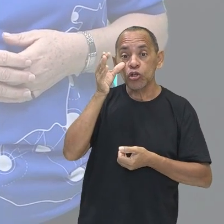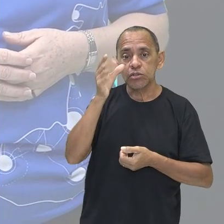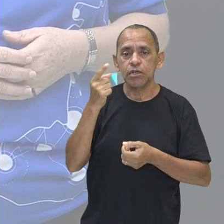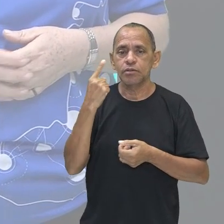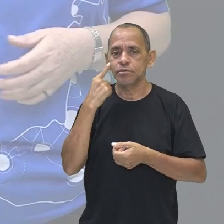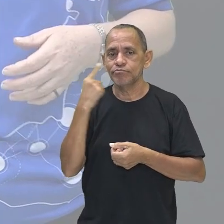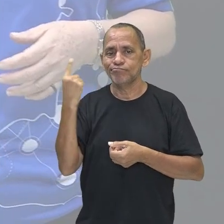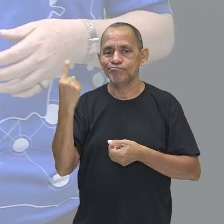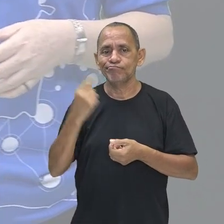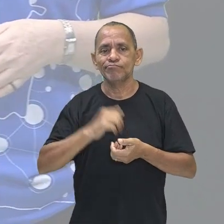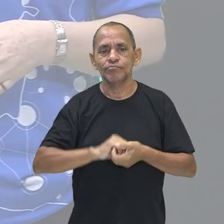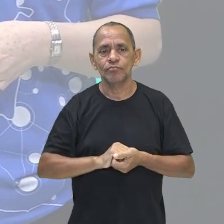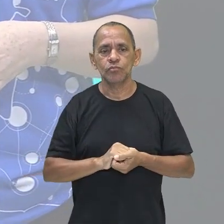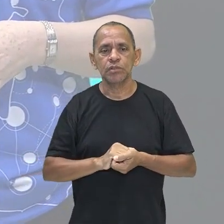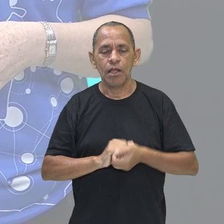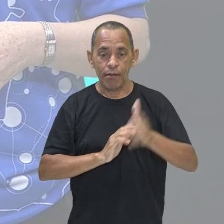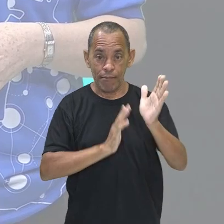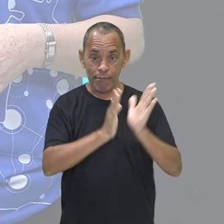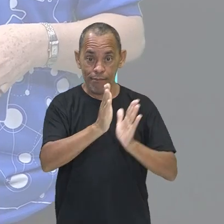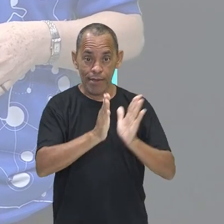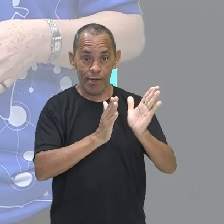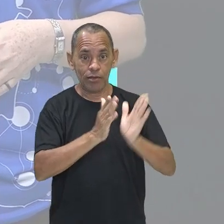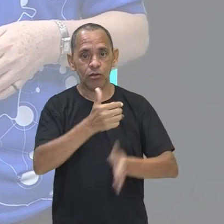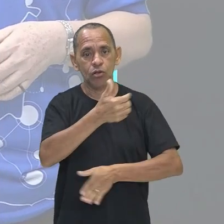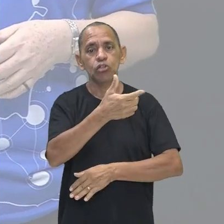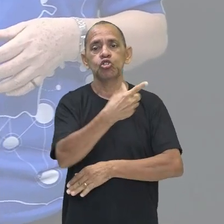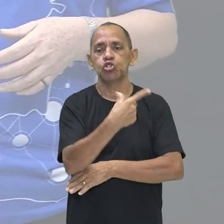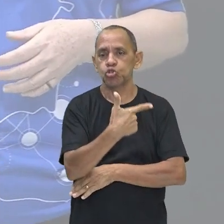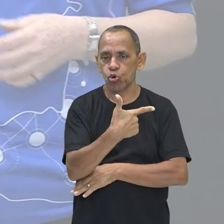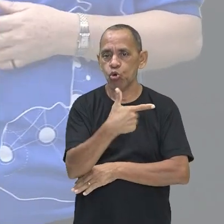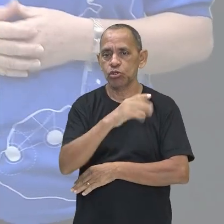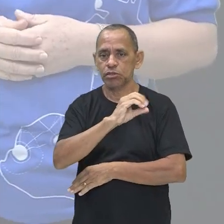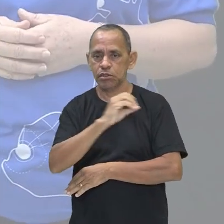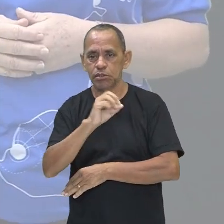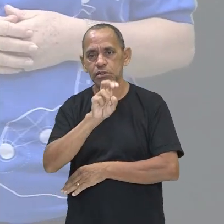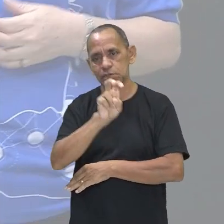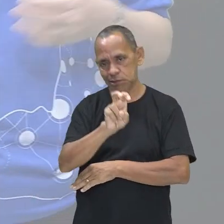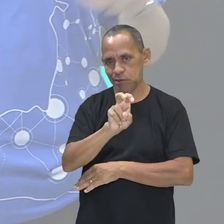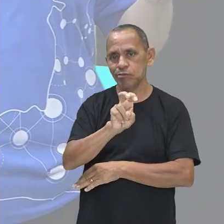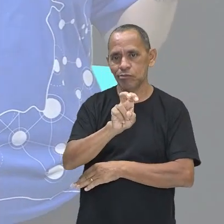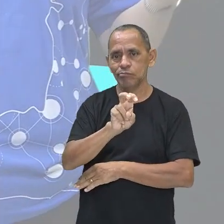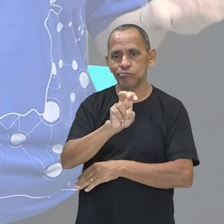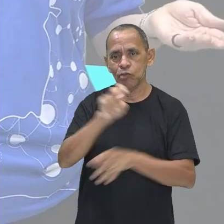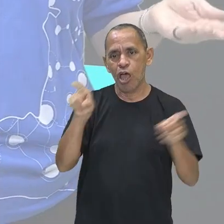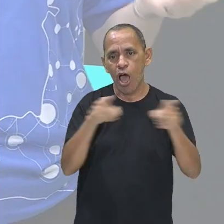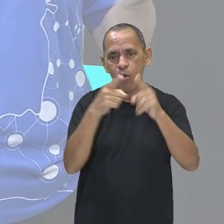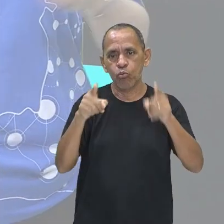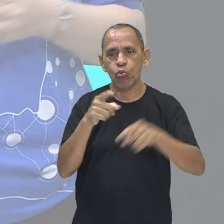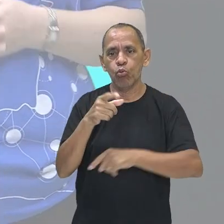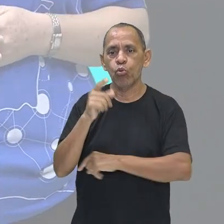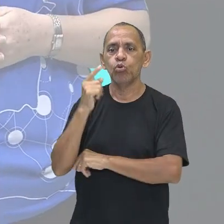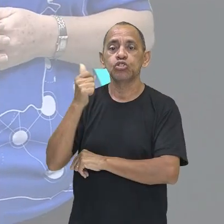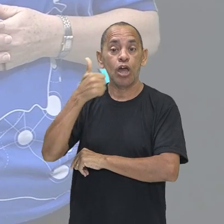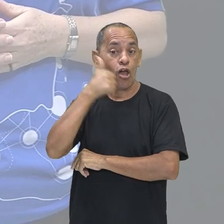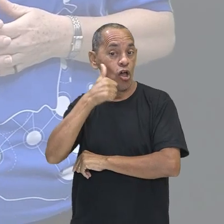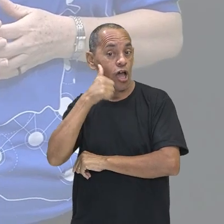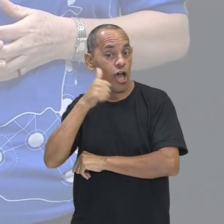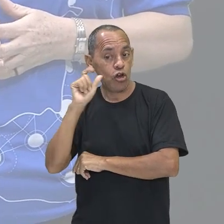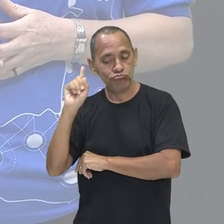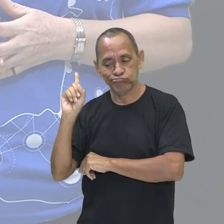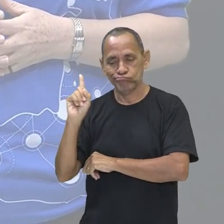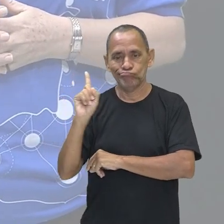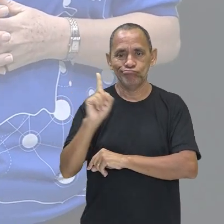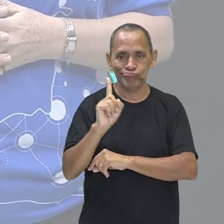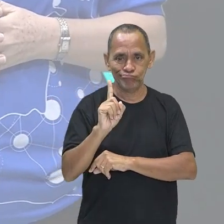Nova. Em 2005, olha aqui, a música Garota de Ipanema foi